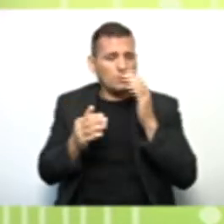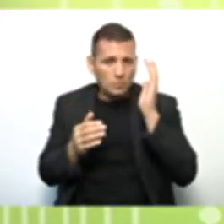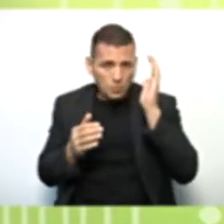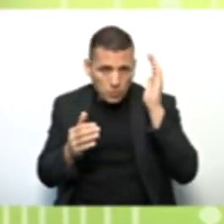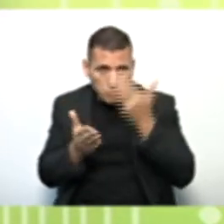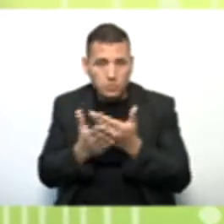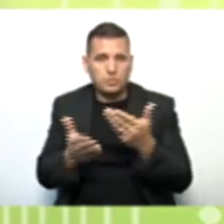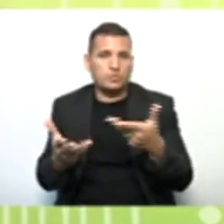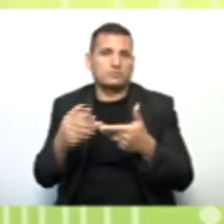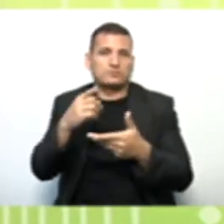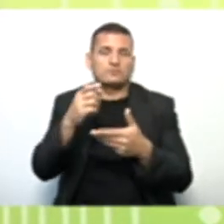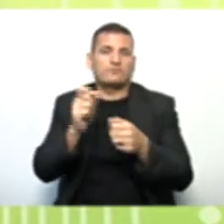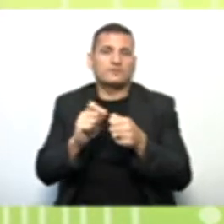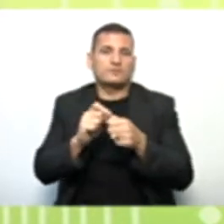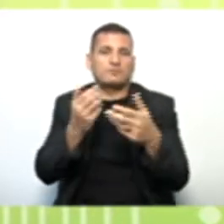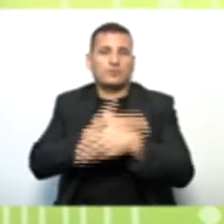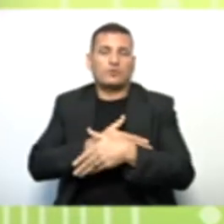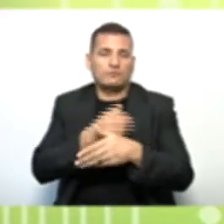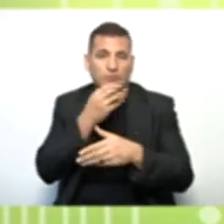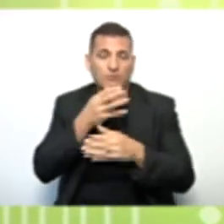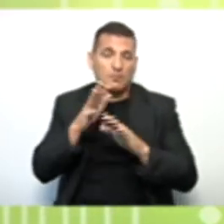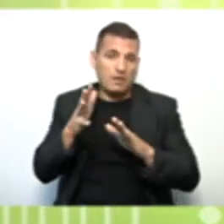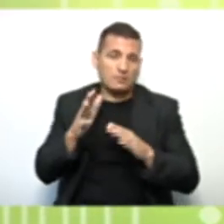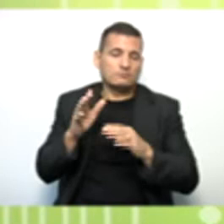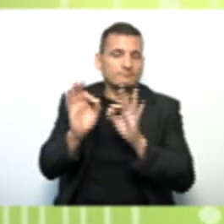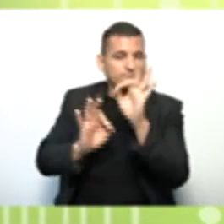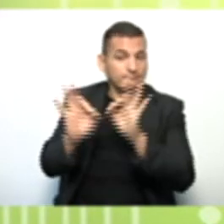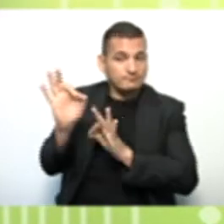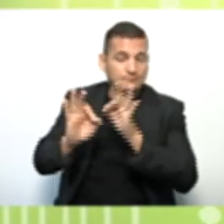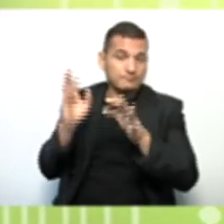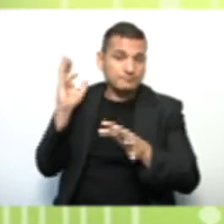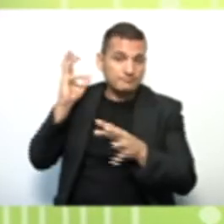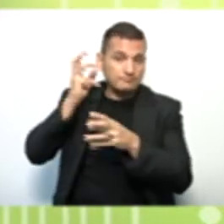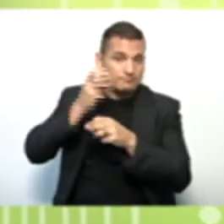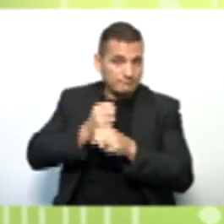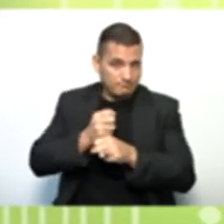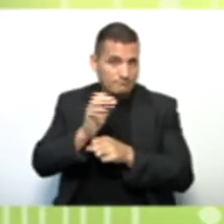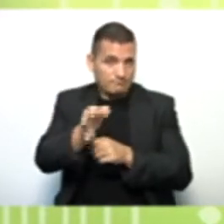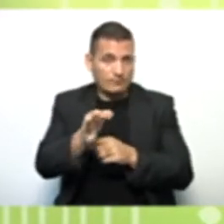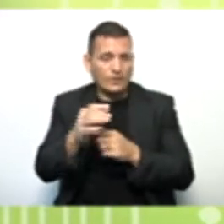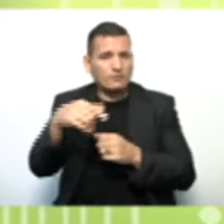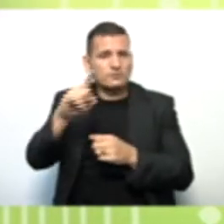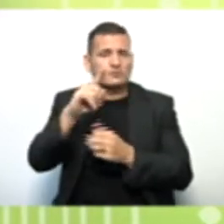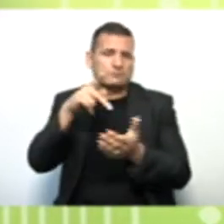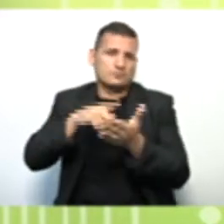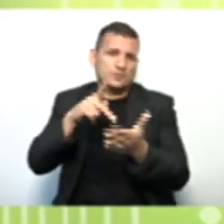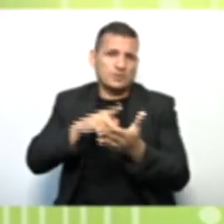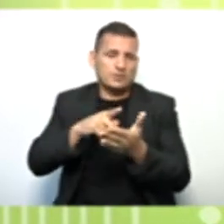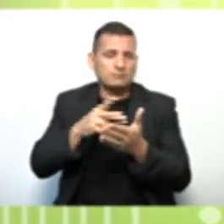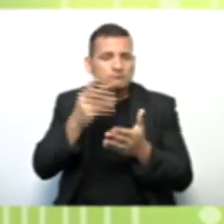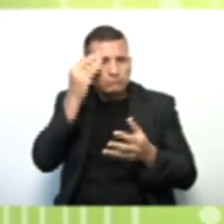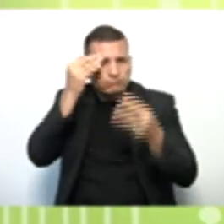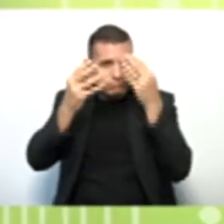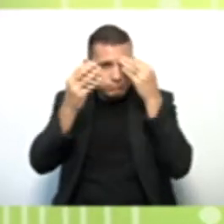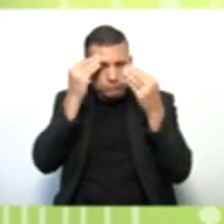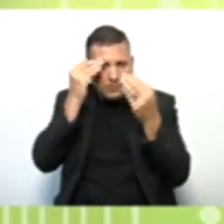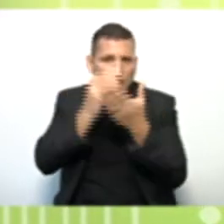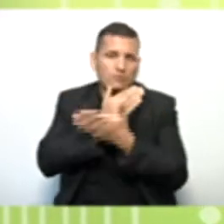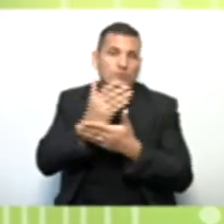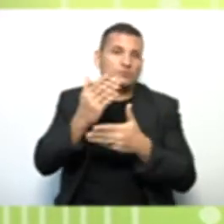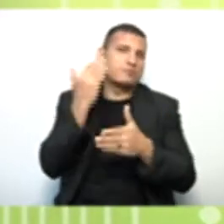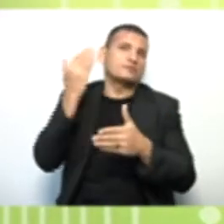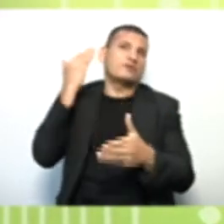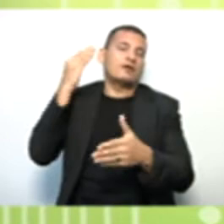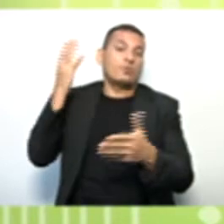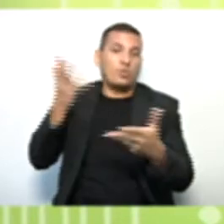Para isso, mesmo assim, a gente vai preparar uma revisão, para que vocês realmente tenham em mente algumas coisas que já passaram, que já ficou para trás, a